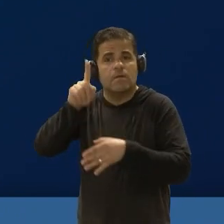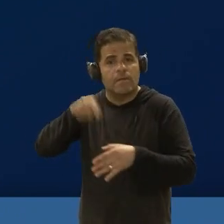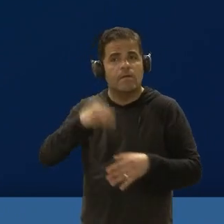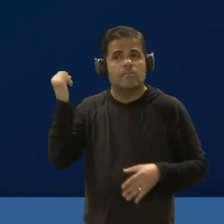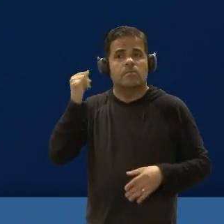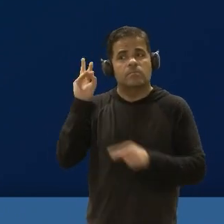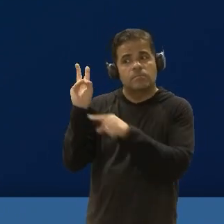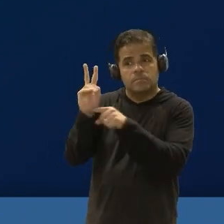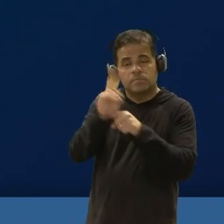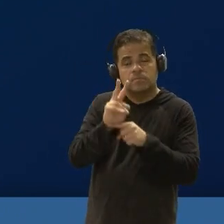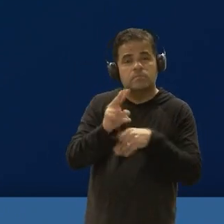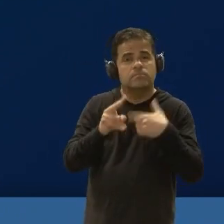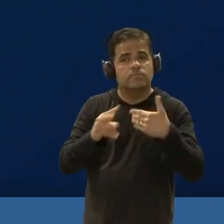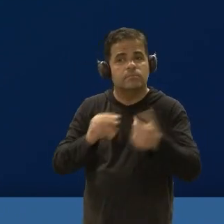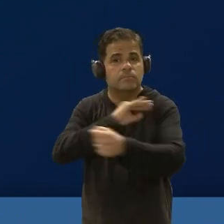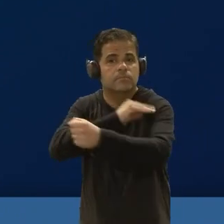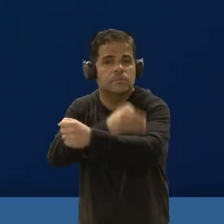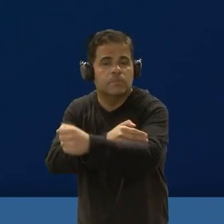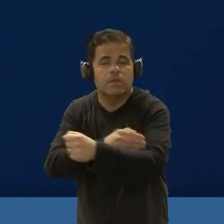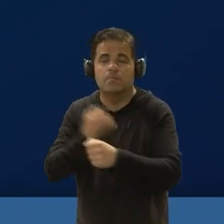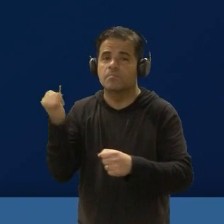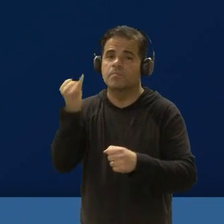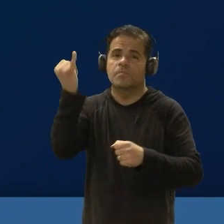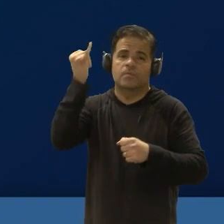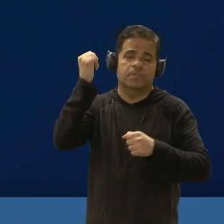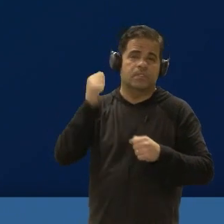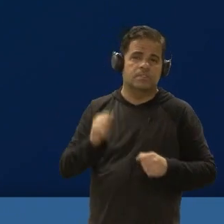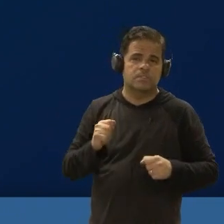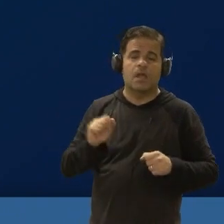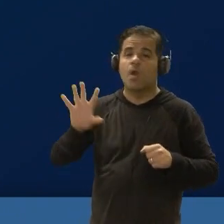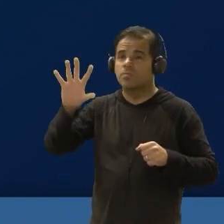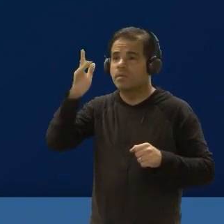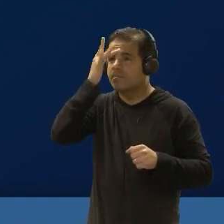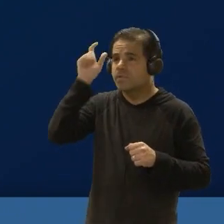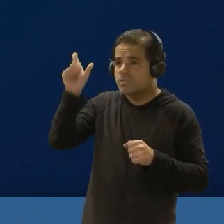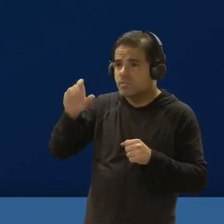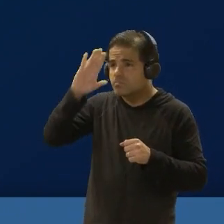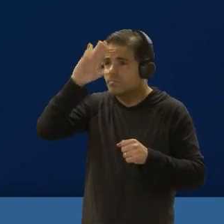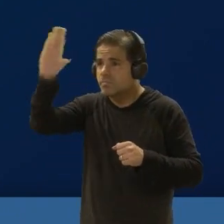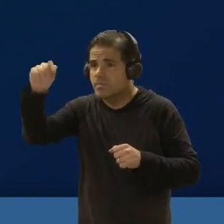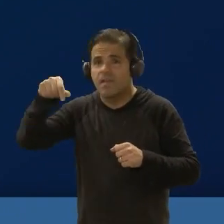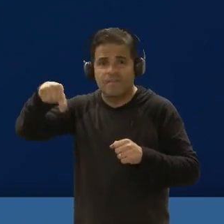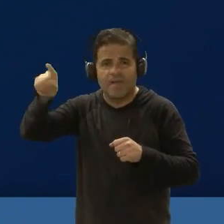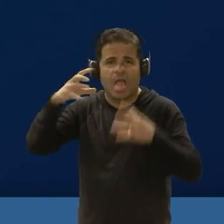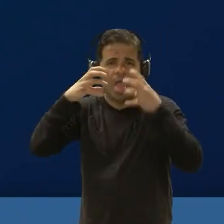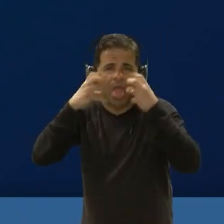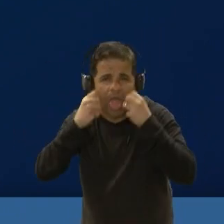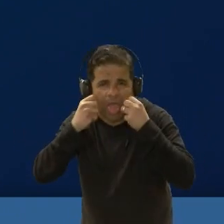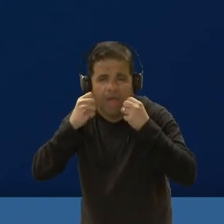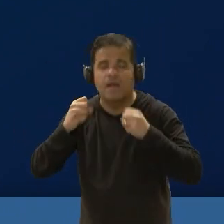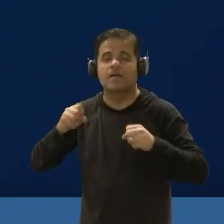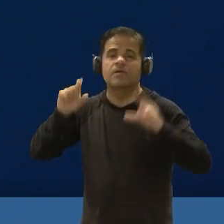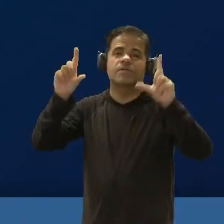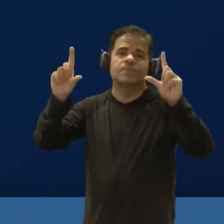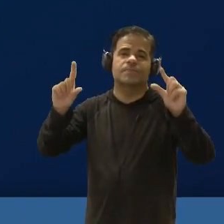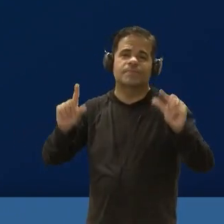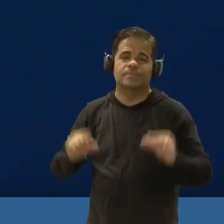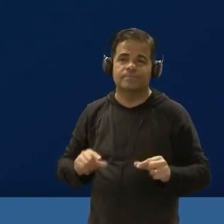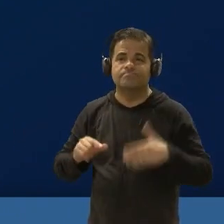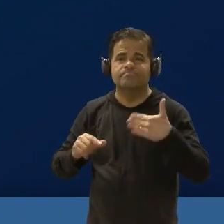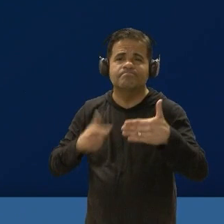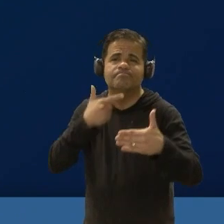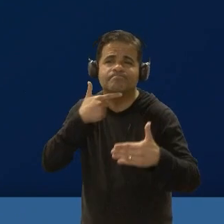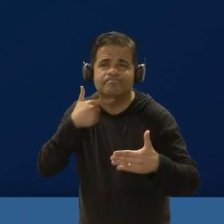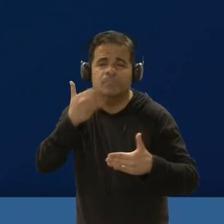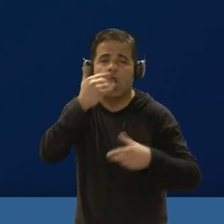importante na preservação da massa muscular. Acontece que o paciente, principalmente quando ele vai envelhecendo, ele diminui a